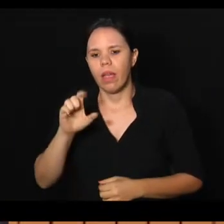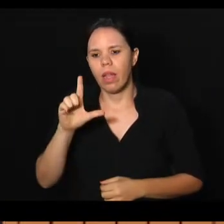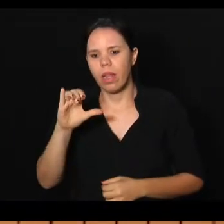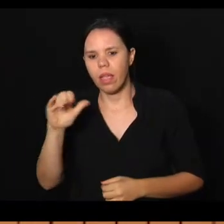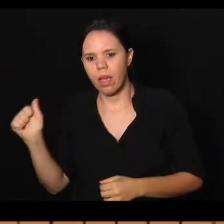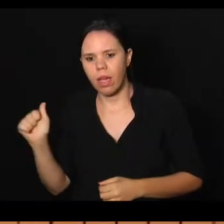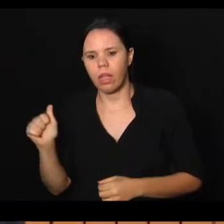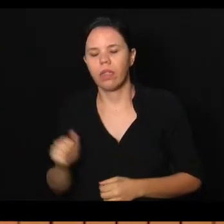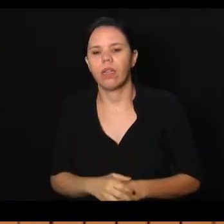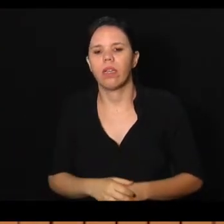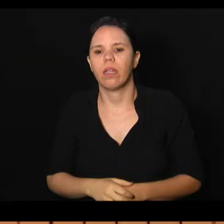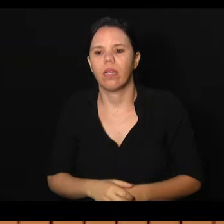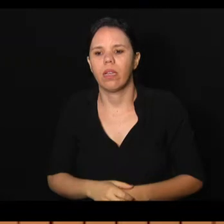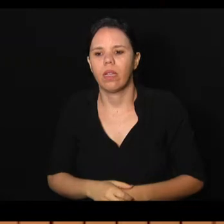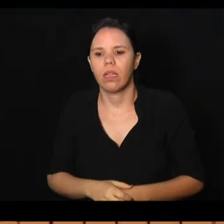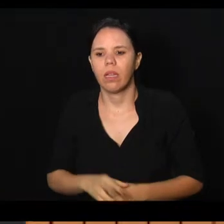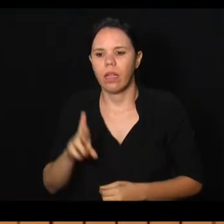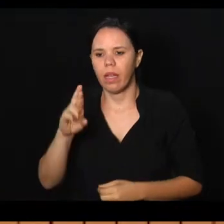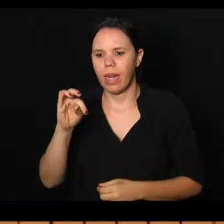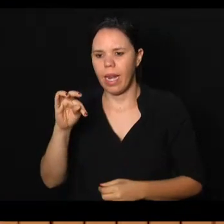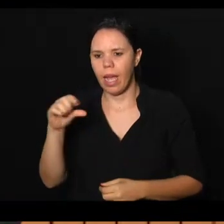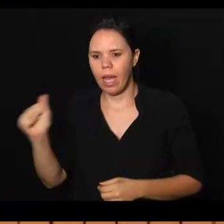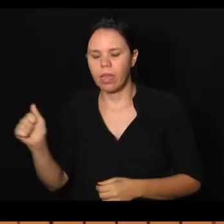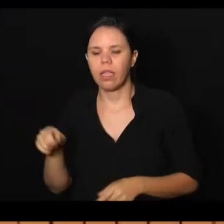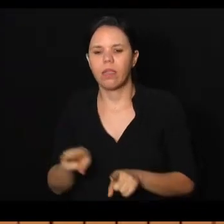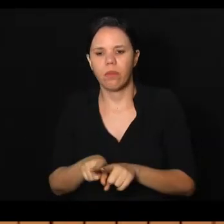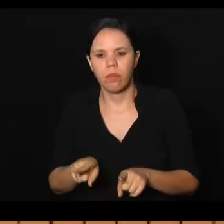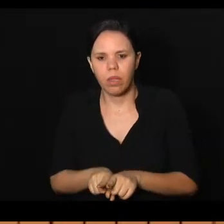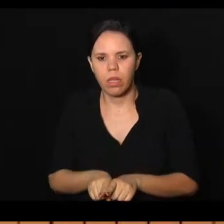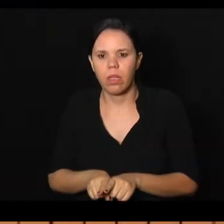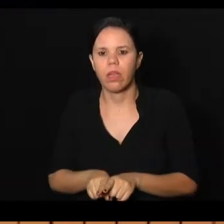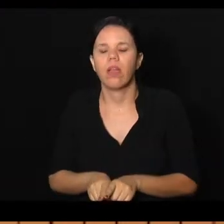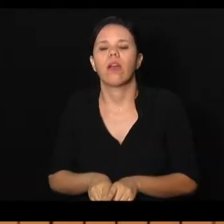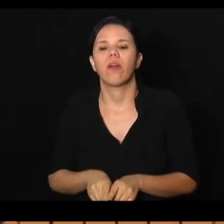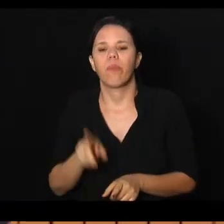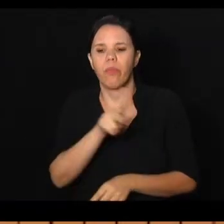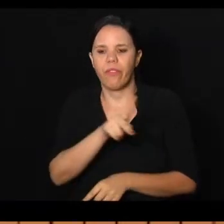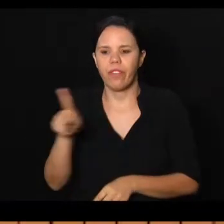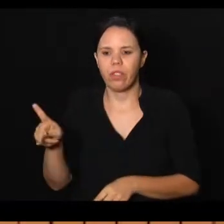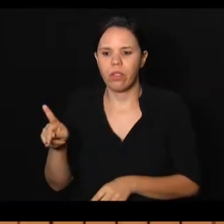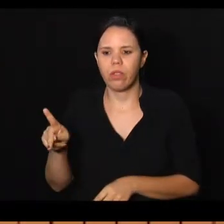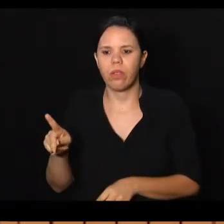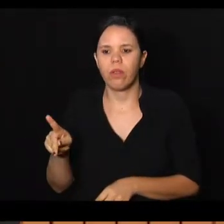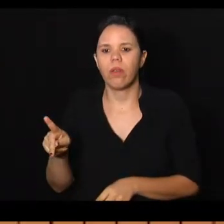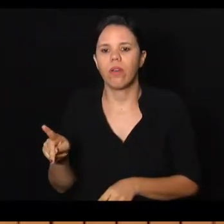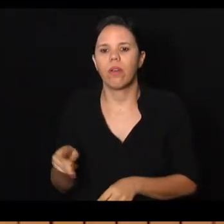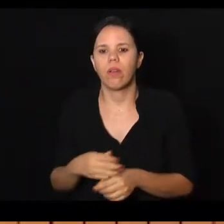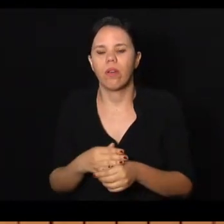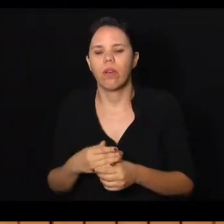as mulheres, e o meu professor de língua hebraica, o árabe-israelense Maurício